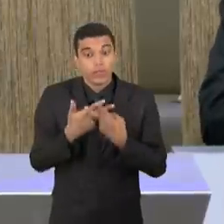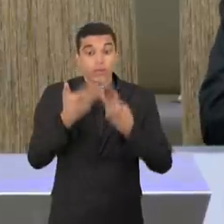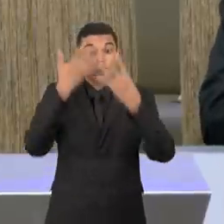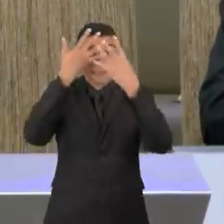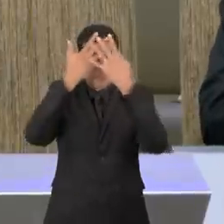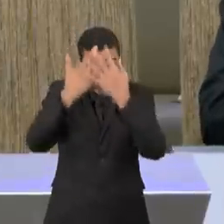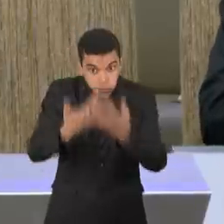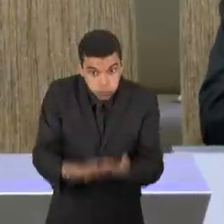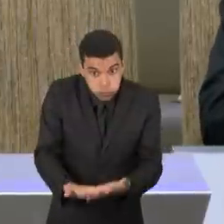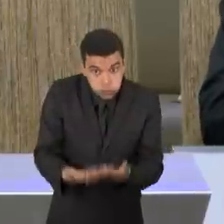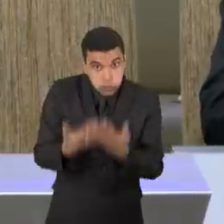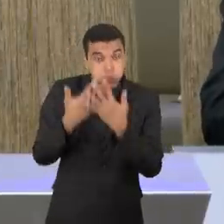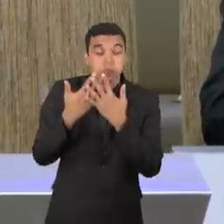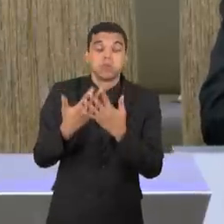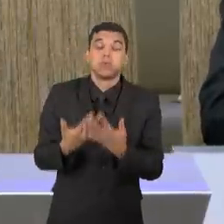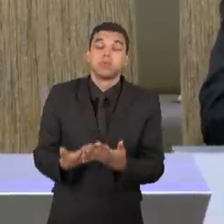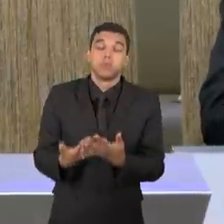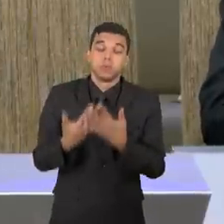longanimidade.